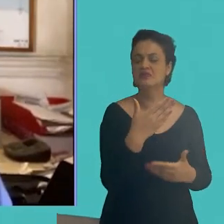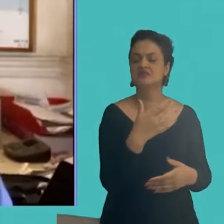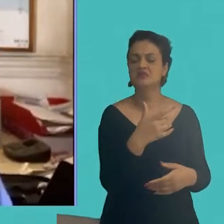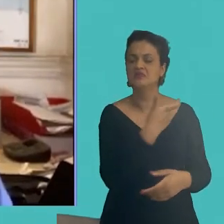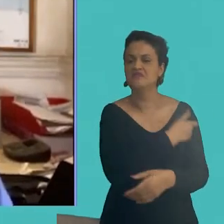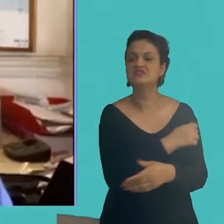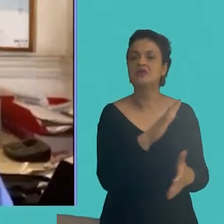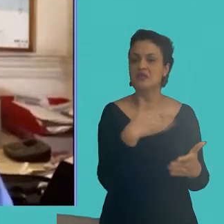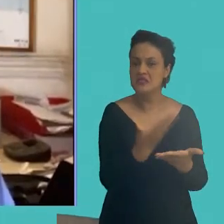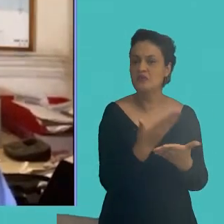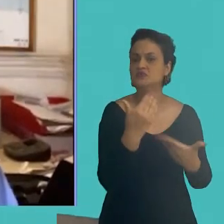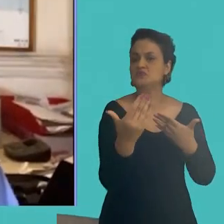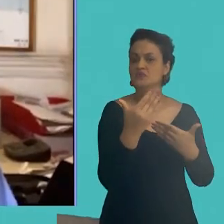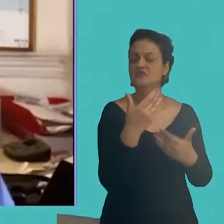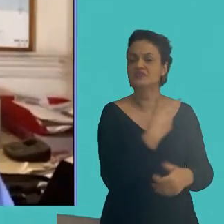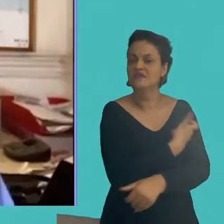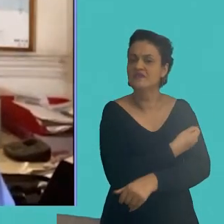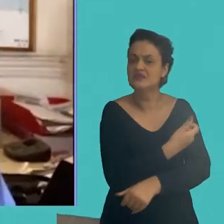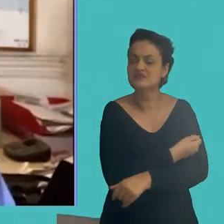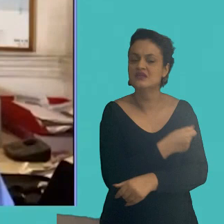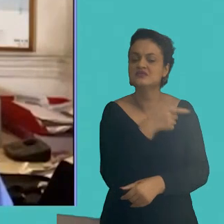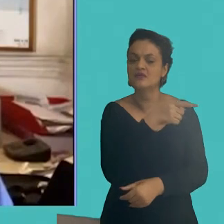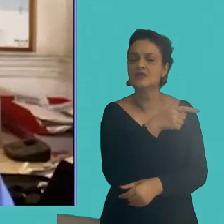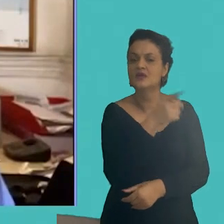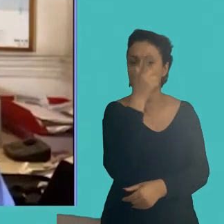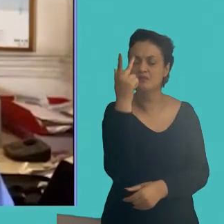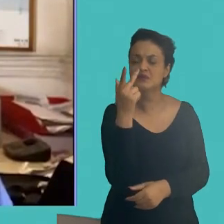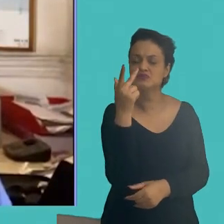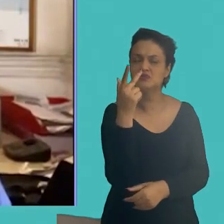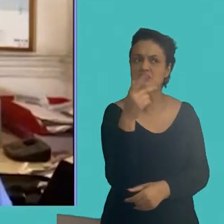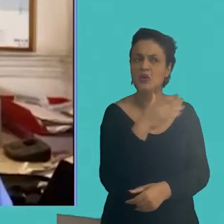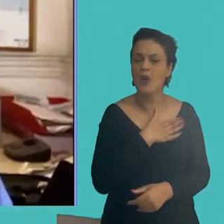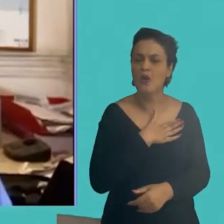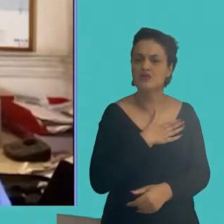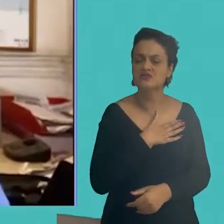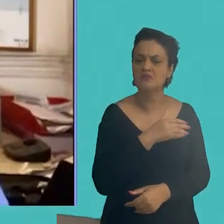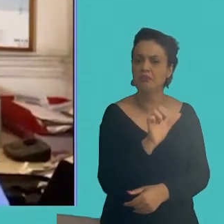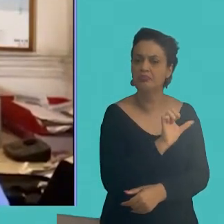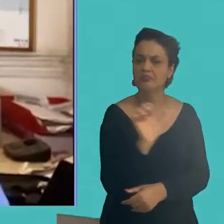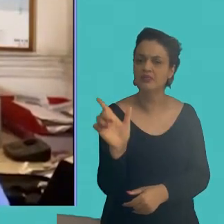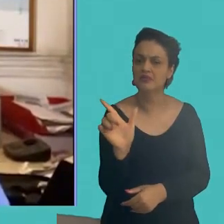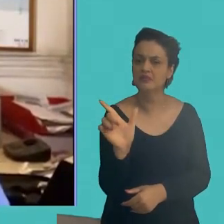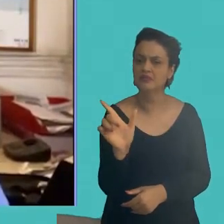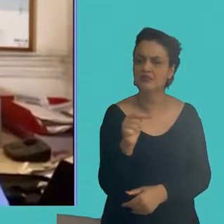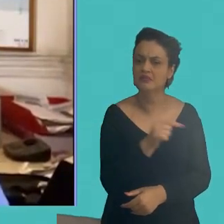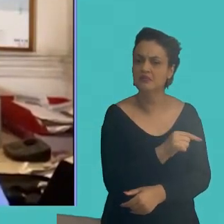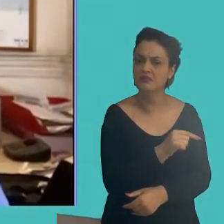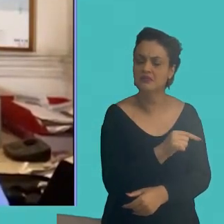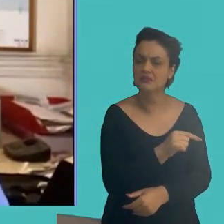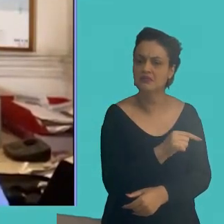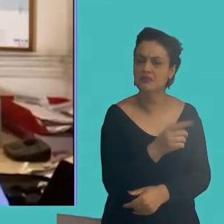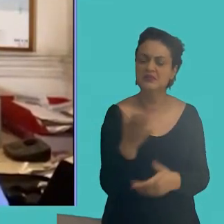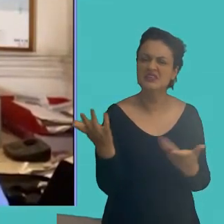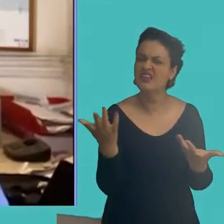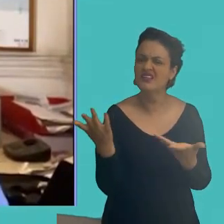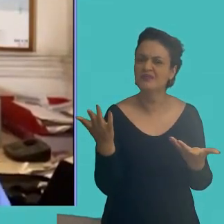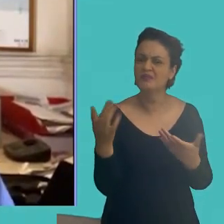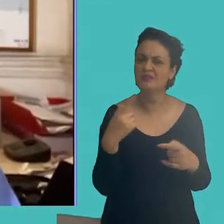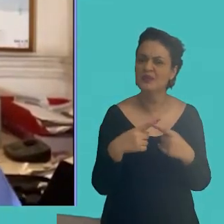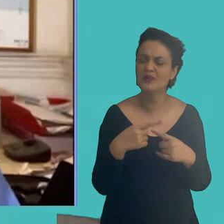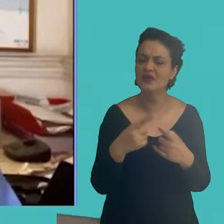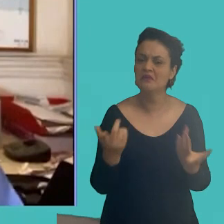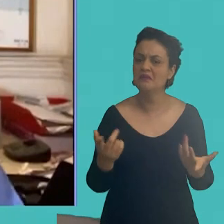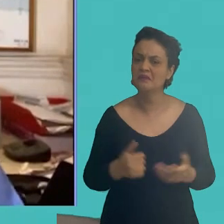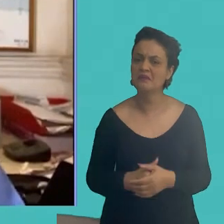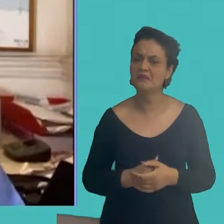da vacinação, termina igualmente nesse momento com as pesquisas com altas taxas de rejeição pessoal, que é o caso de Bolsonaro.